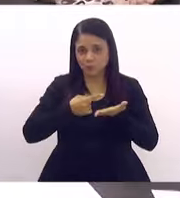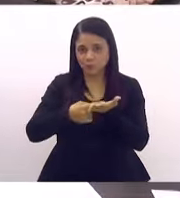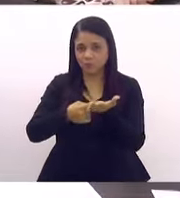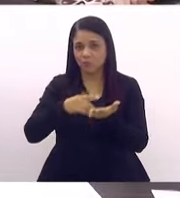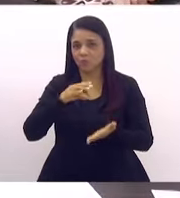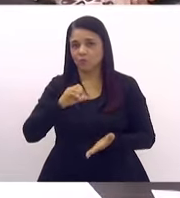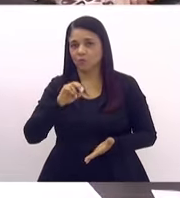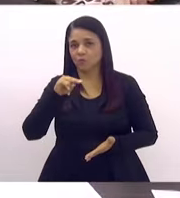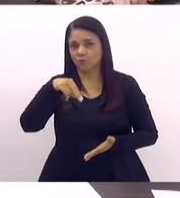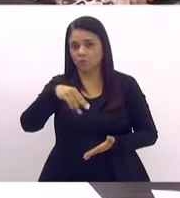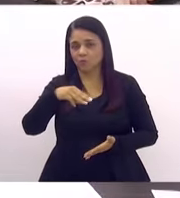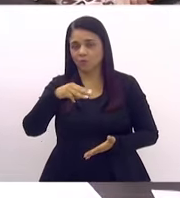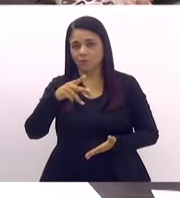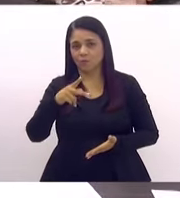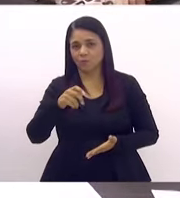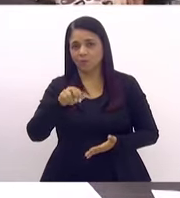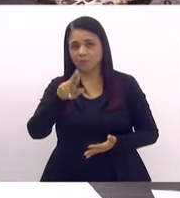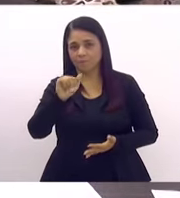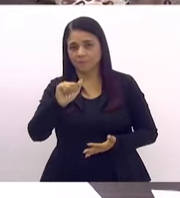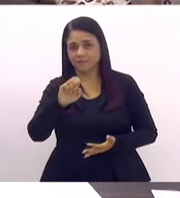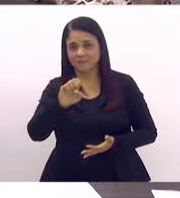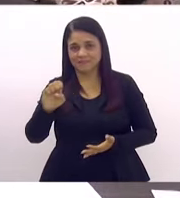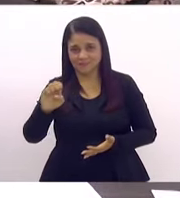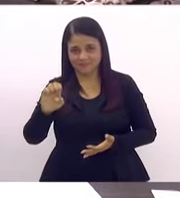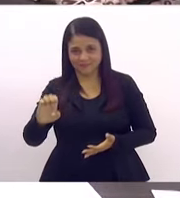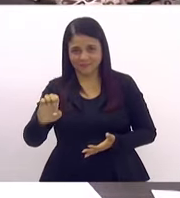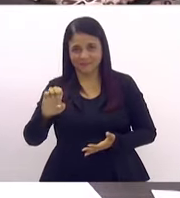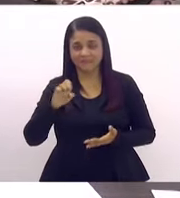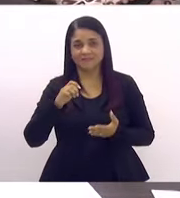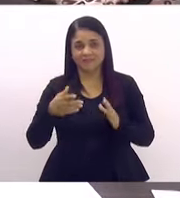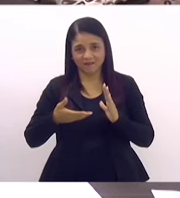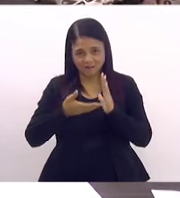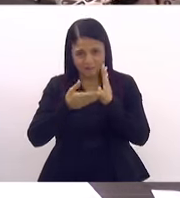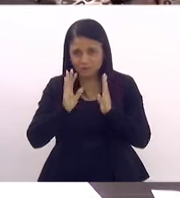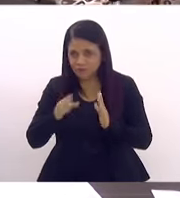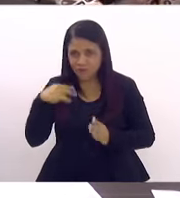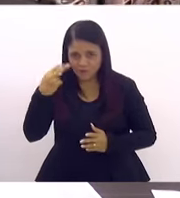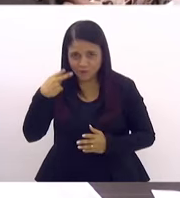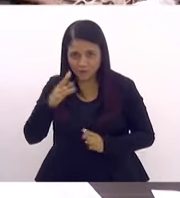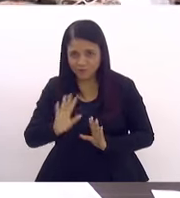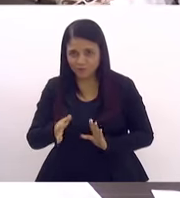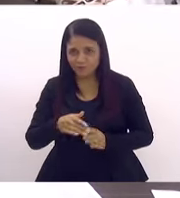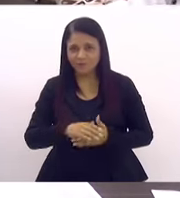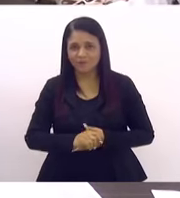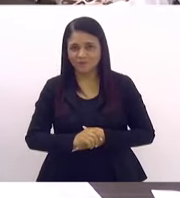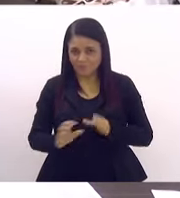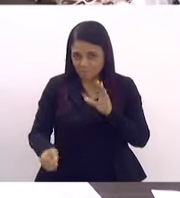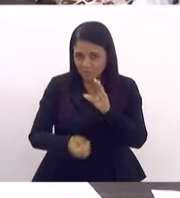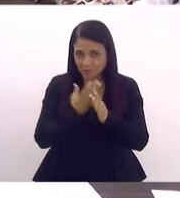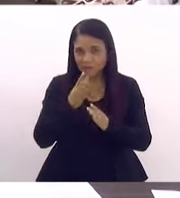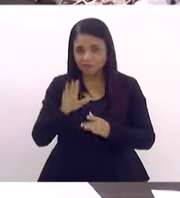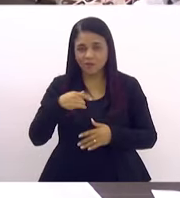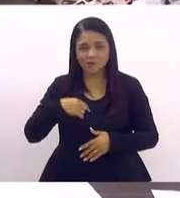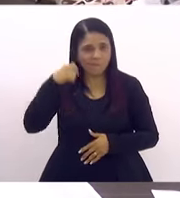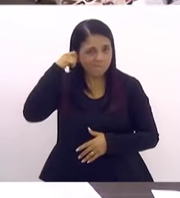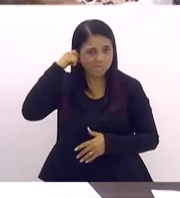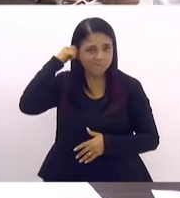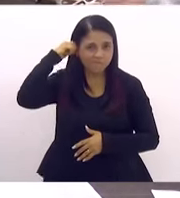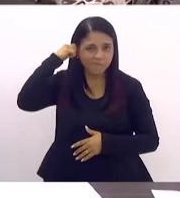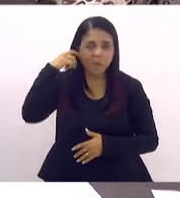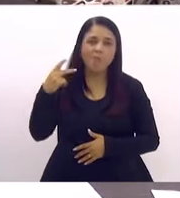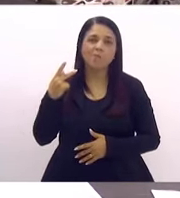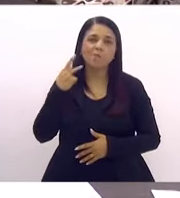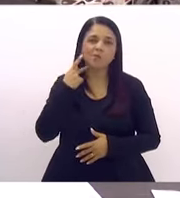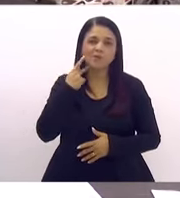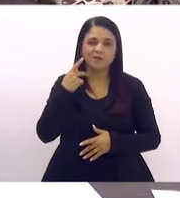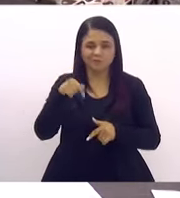Câmara? Está quase? Está quase saindo a semelhança do que o senhor fez aqui. Beleza. Tem que dar um puxão de orelha no procurador da Câmara para